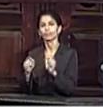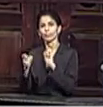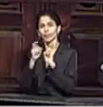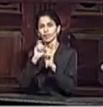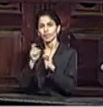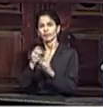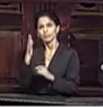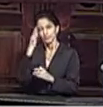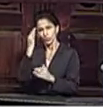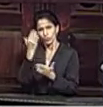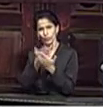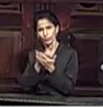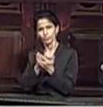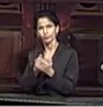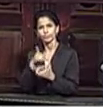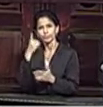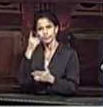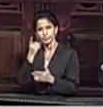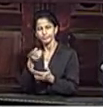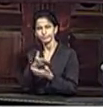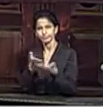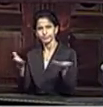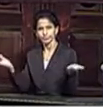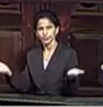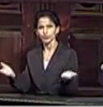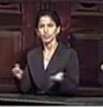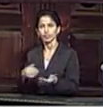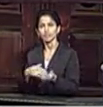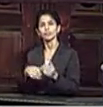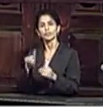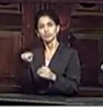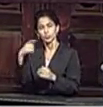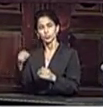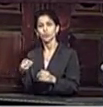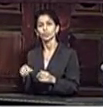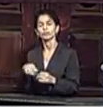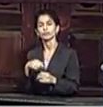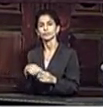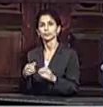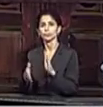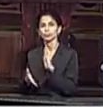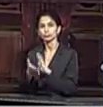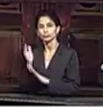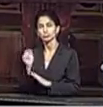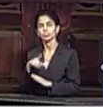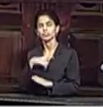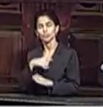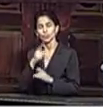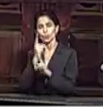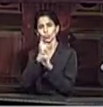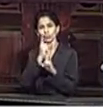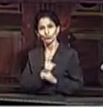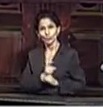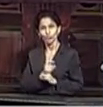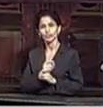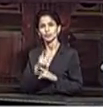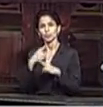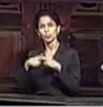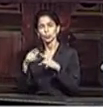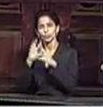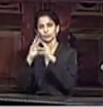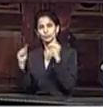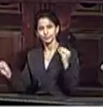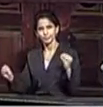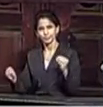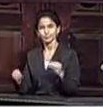Tenho certeza, deputado Silas Bento, que sairemos daqui com melhores soluções. O que não é possível, eu